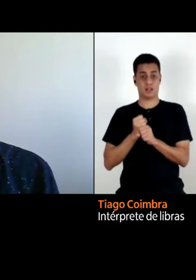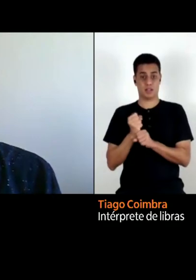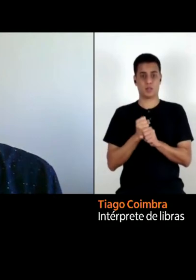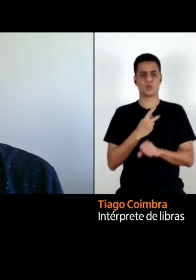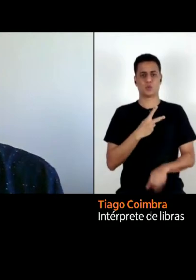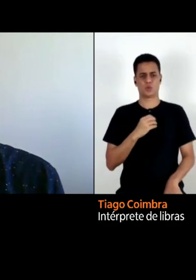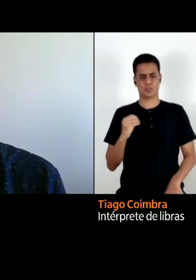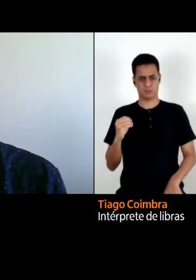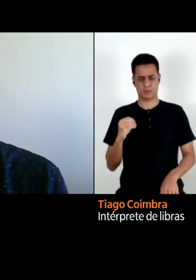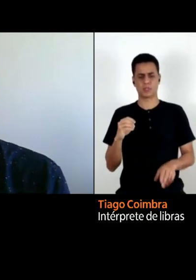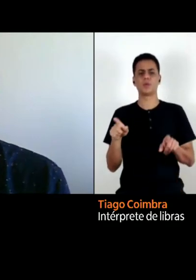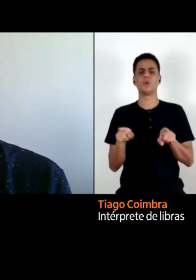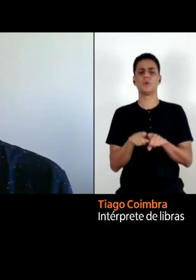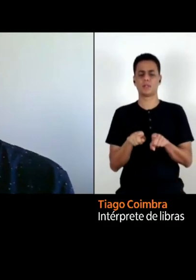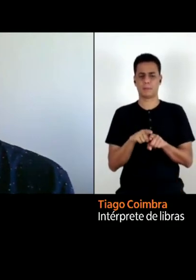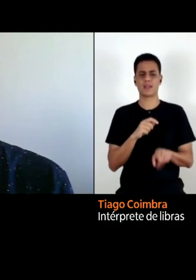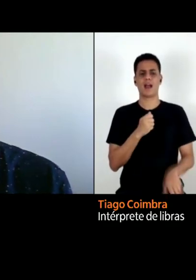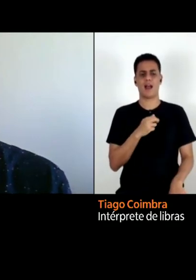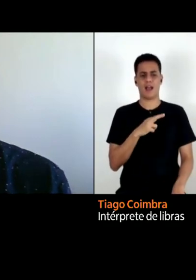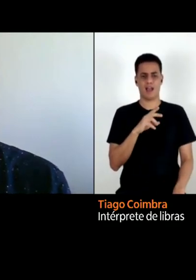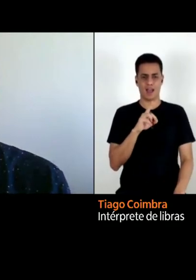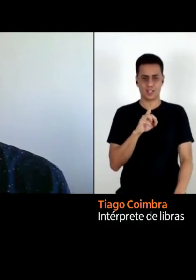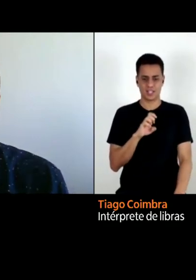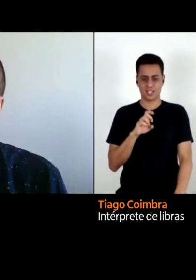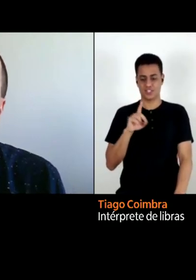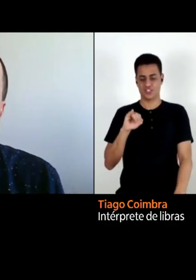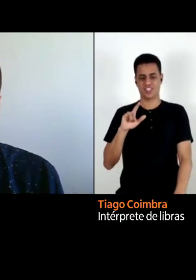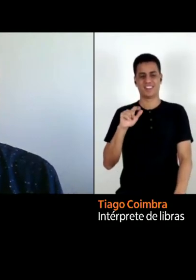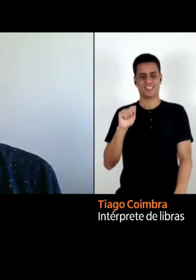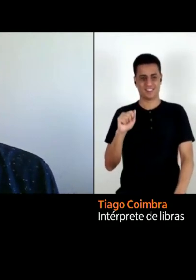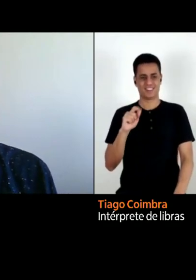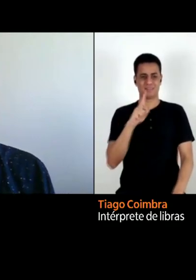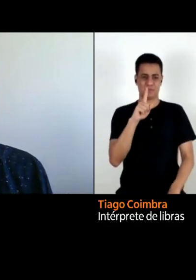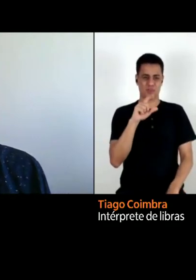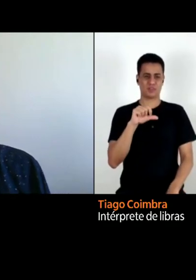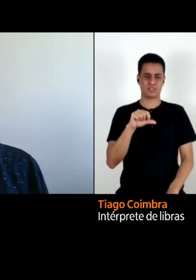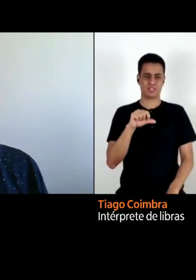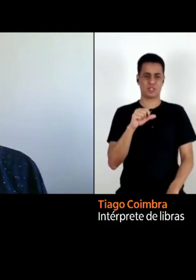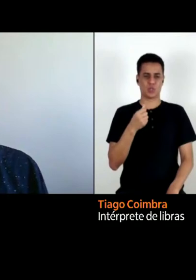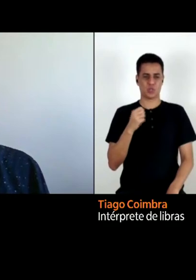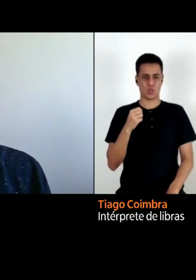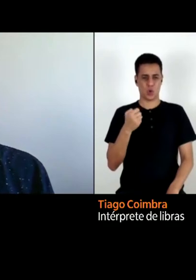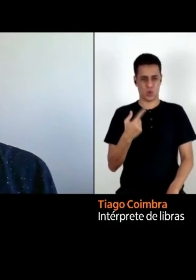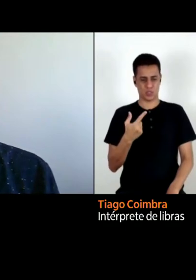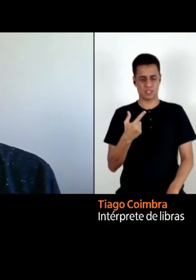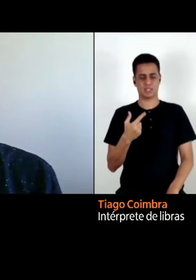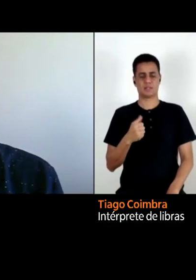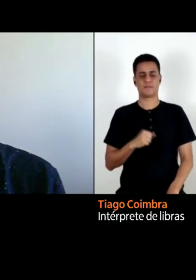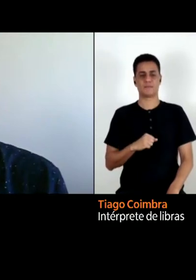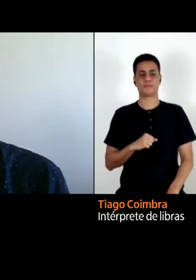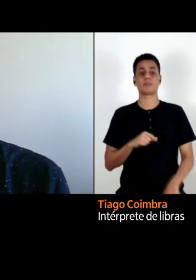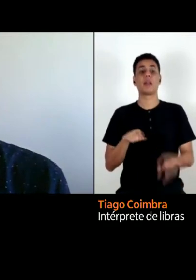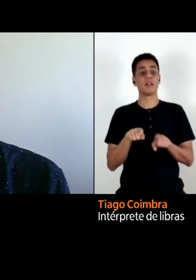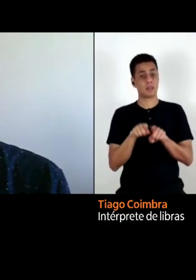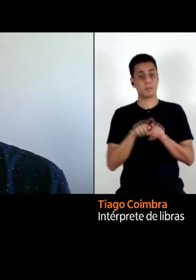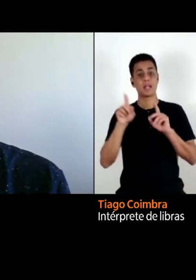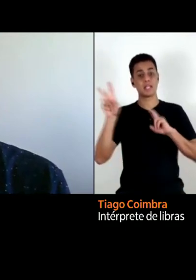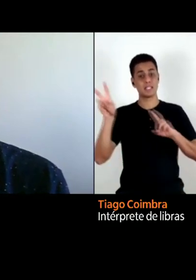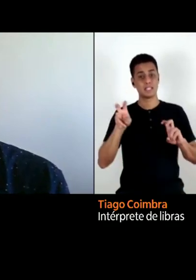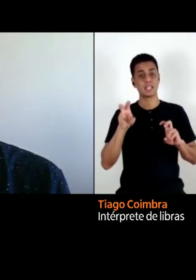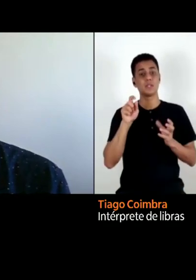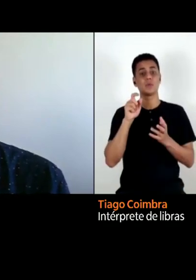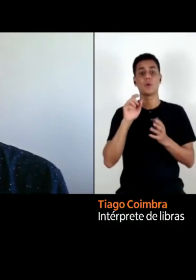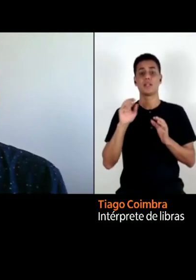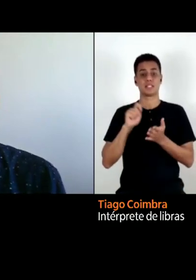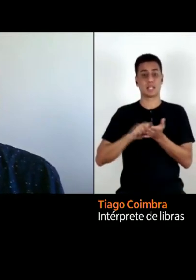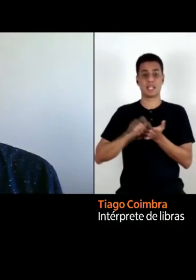de 2012, e também cito a escrita não criativa de Kenneth Goldsmith, com Dia,